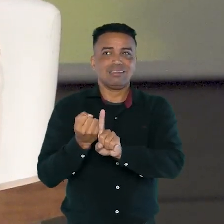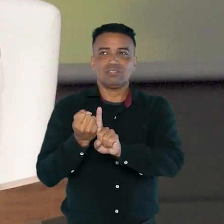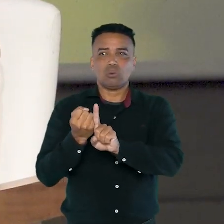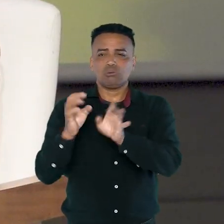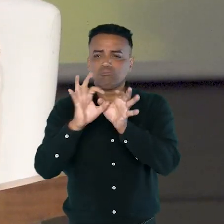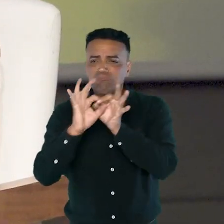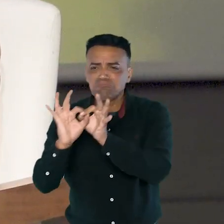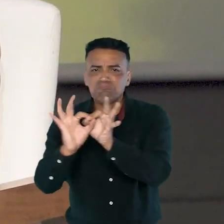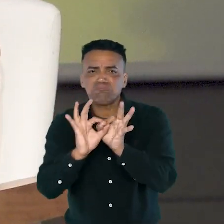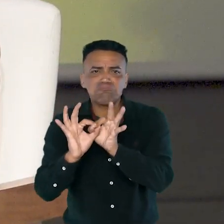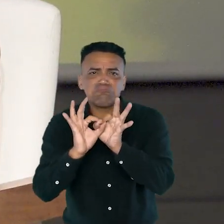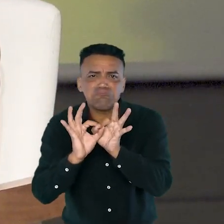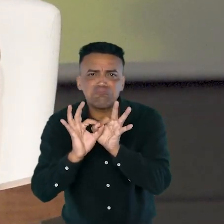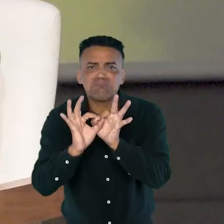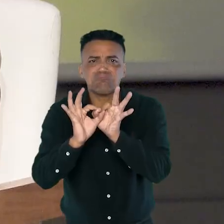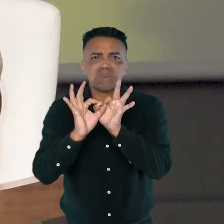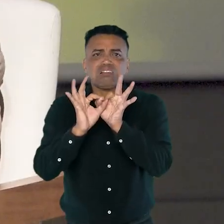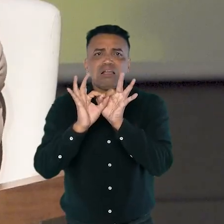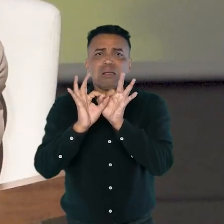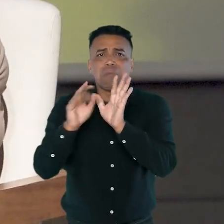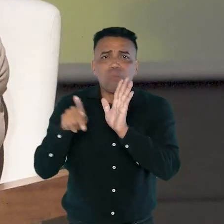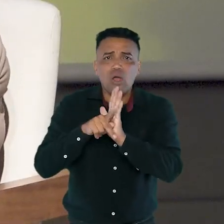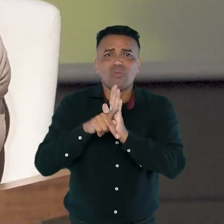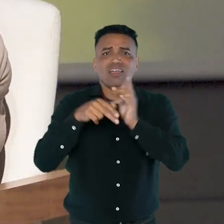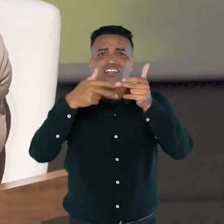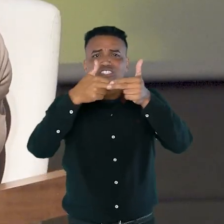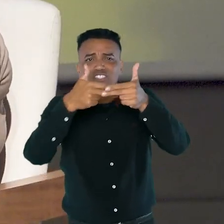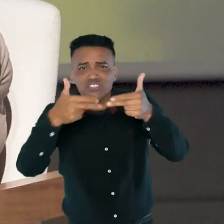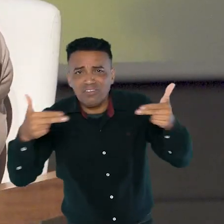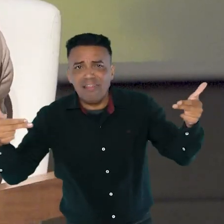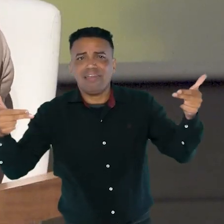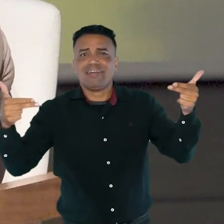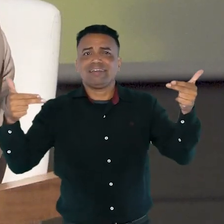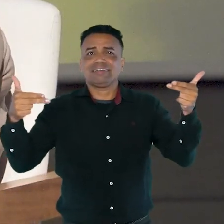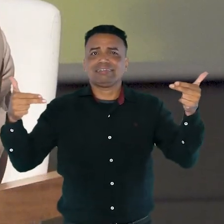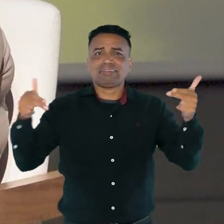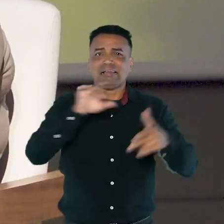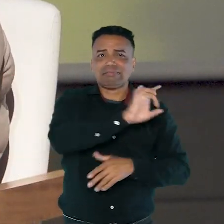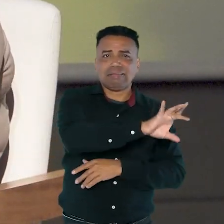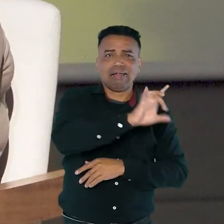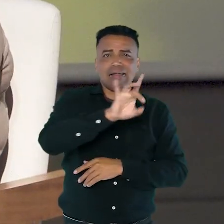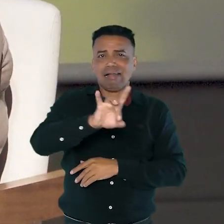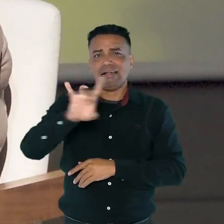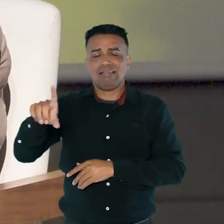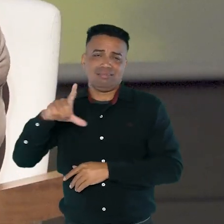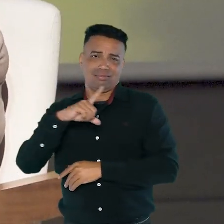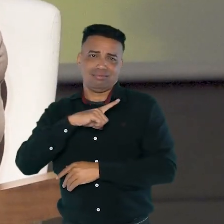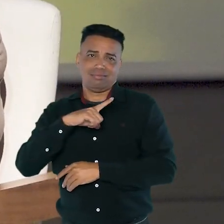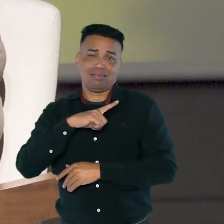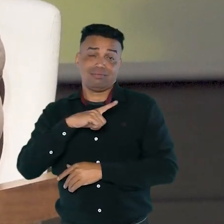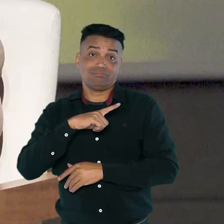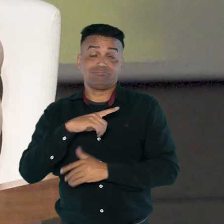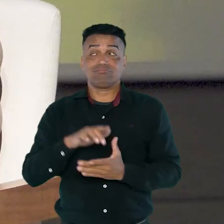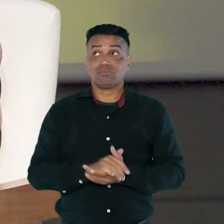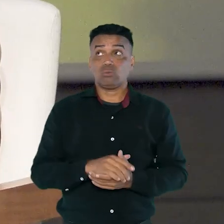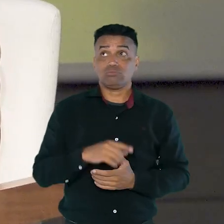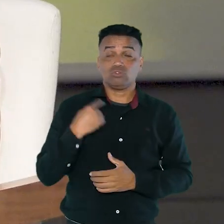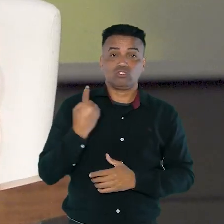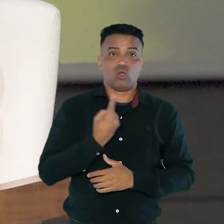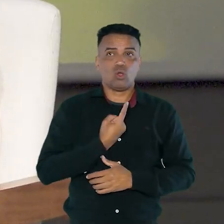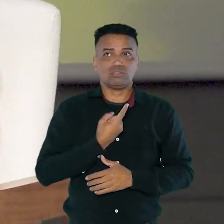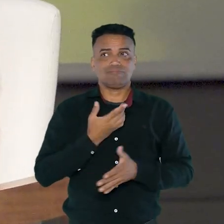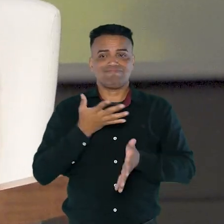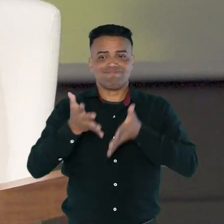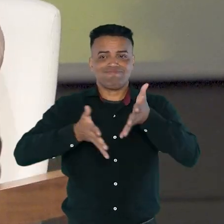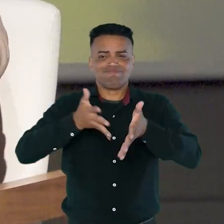coesos entre eles, a despeito das diferenças que eles têm, né? Então, quando a gente